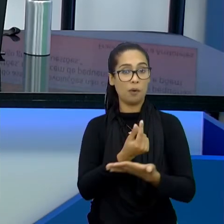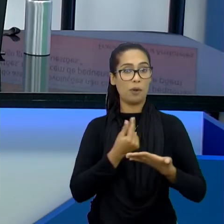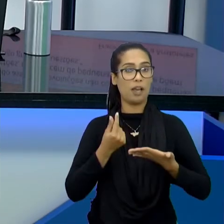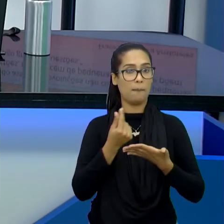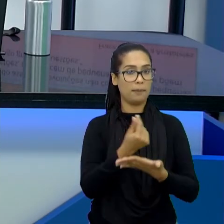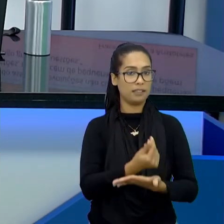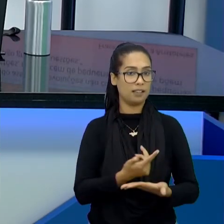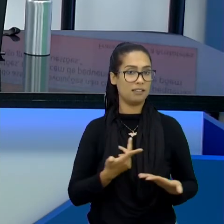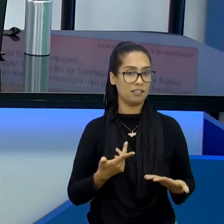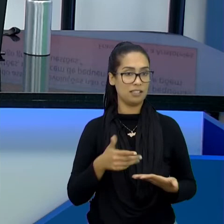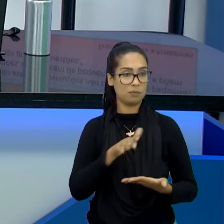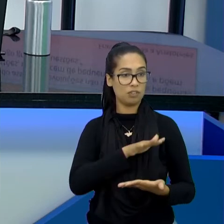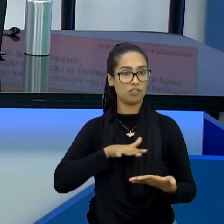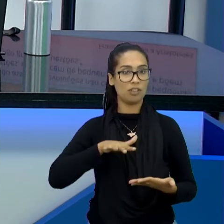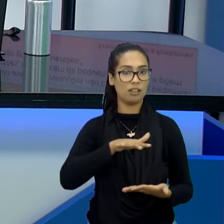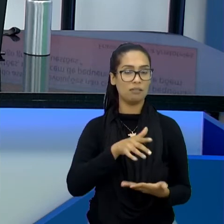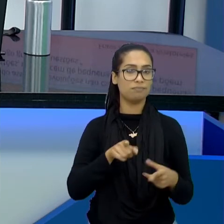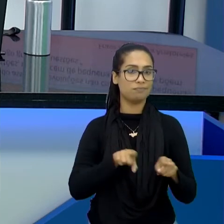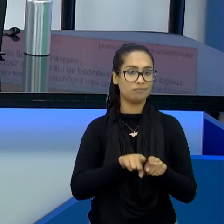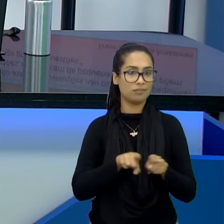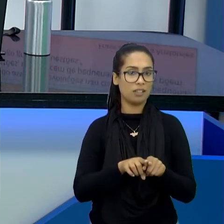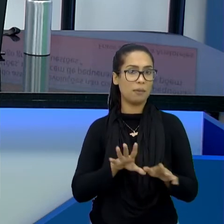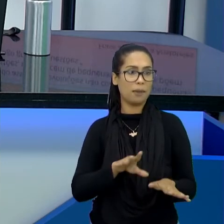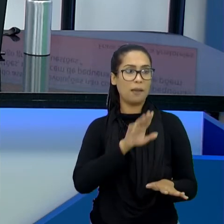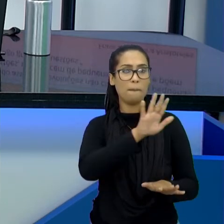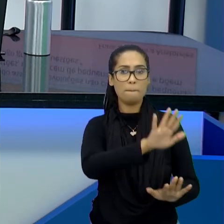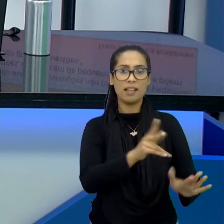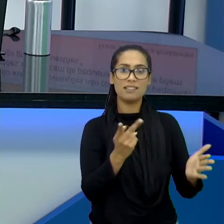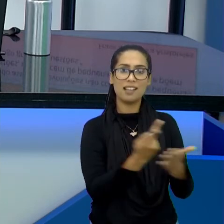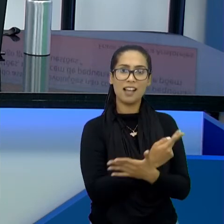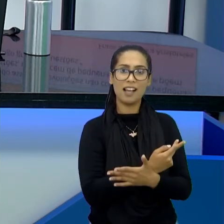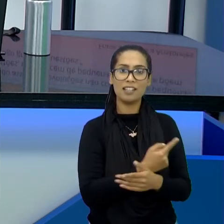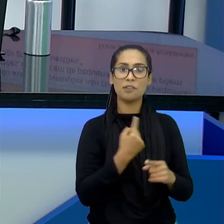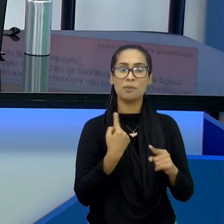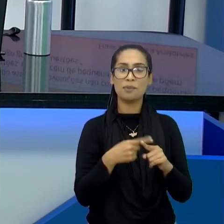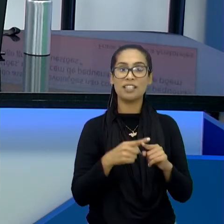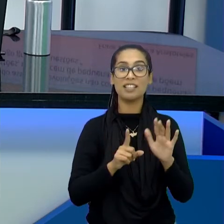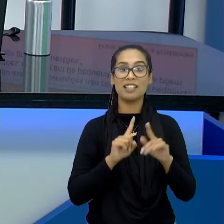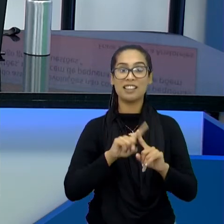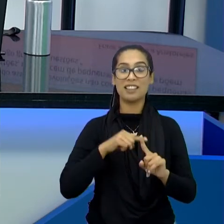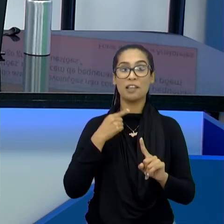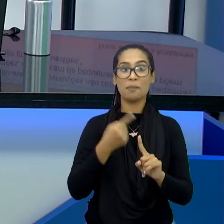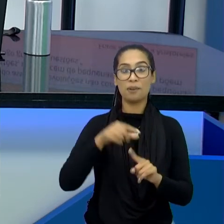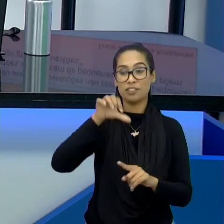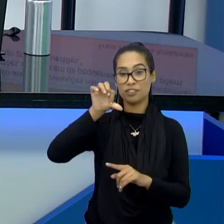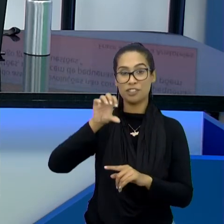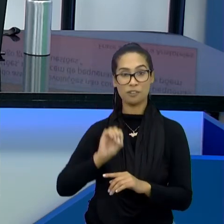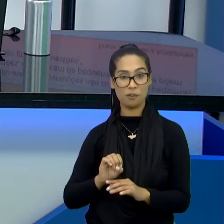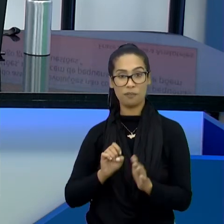hegemônico. E ele errou redondamente, porque o que não faltou da década de 90 para cá